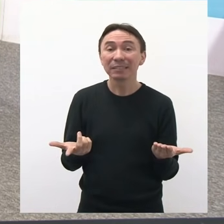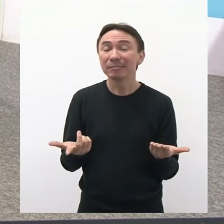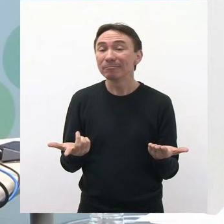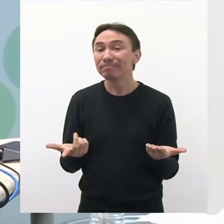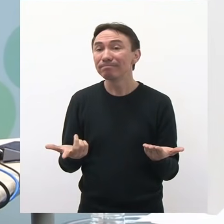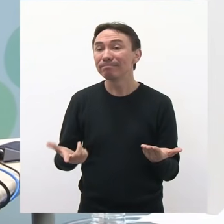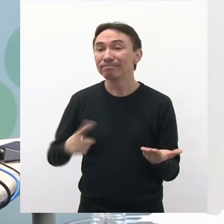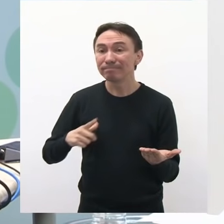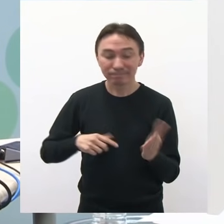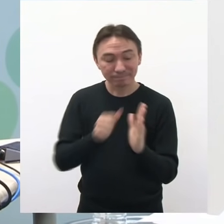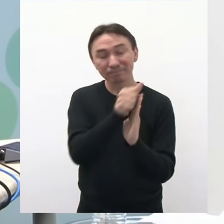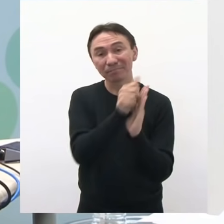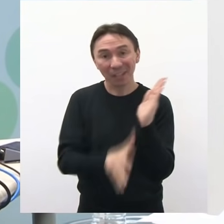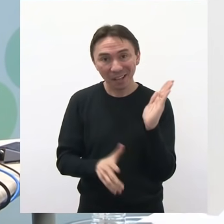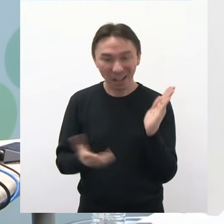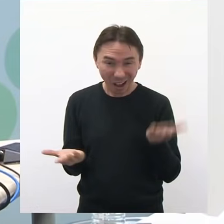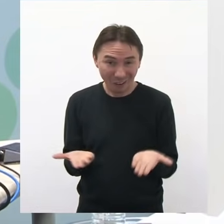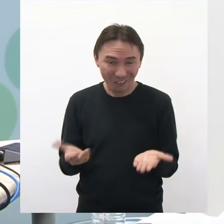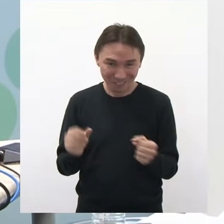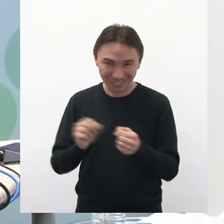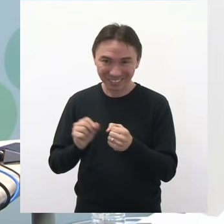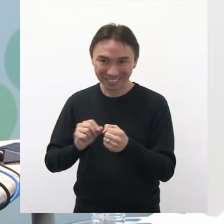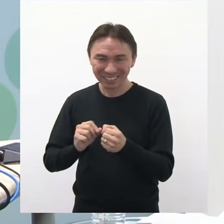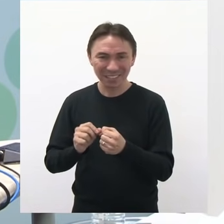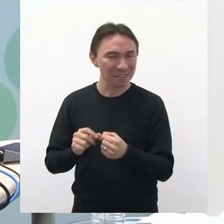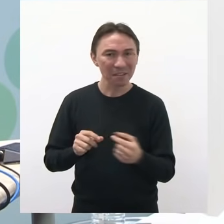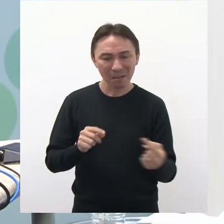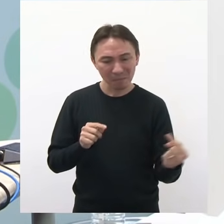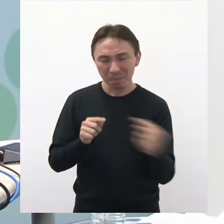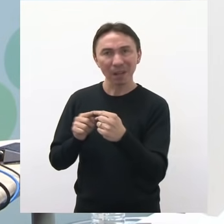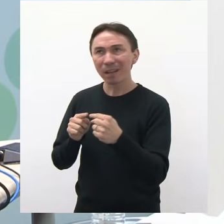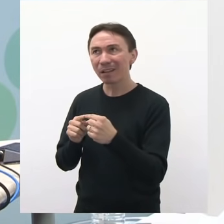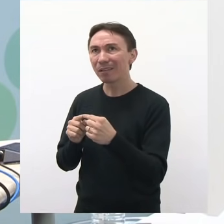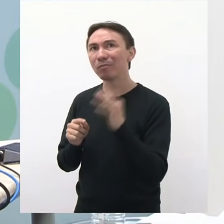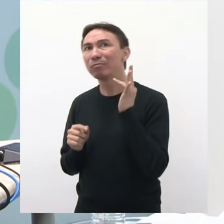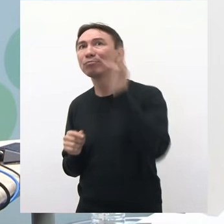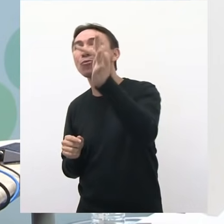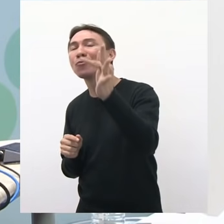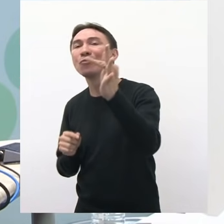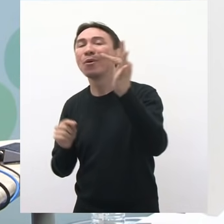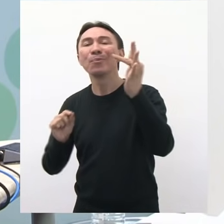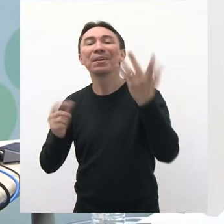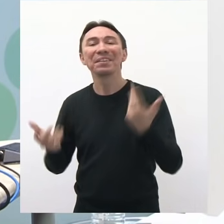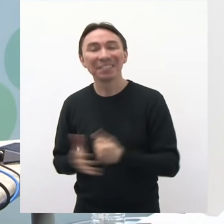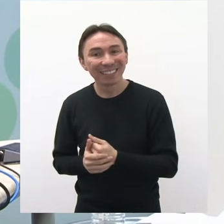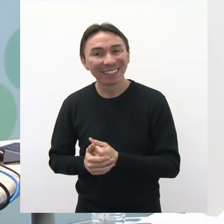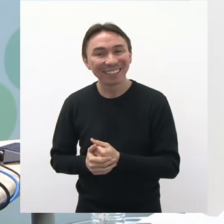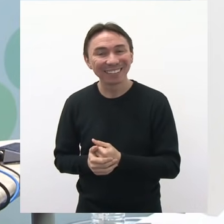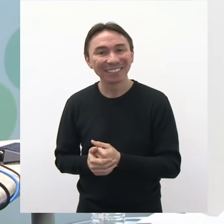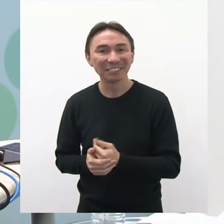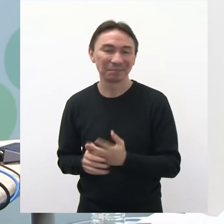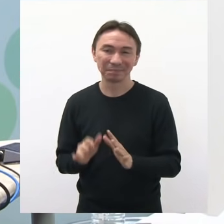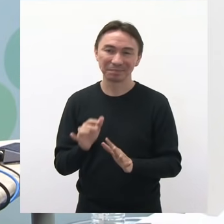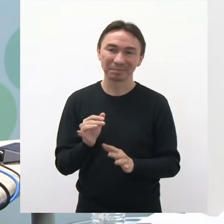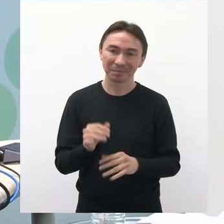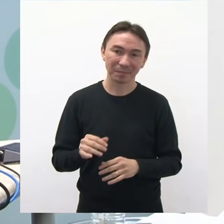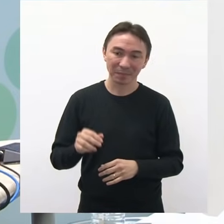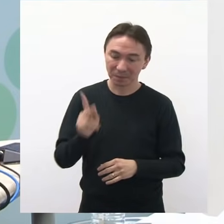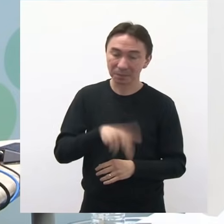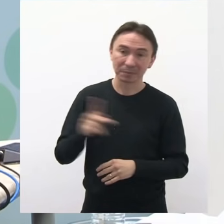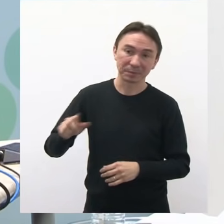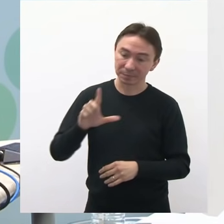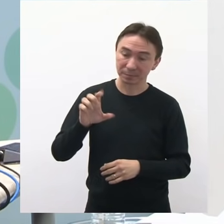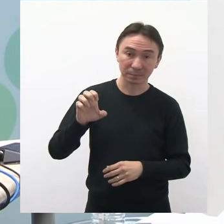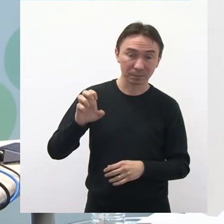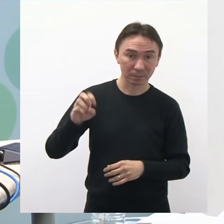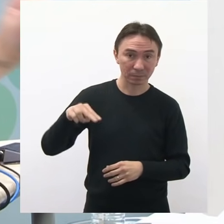essa atividade que a gente acabou de fazer tem a ver, então, com o nosso futuro? Opa! Então, quer dizer, o professor Leonardo trouxe para a gente